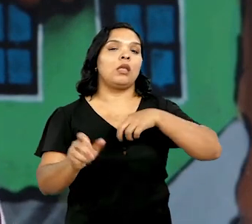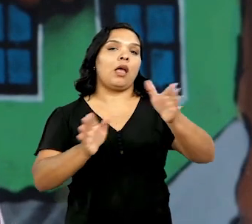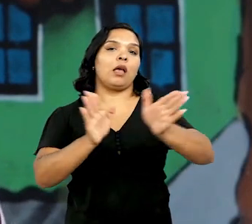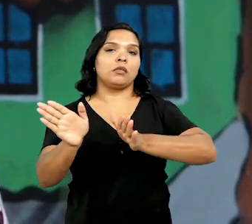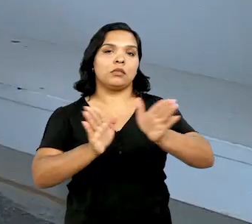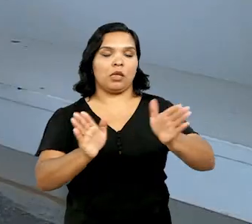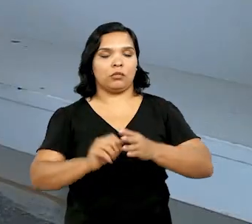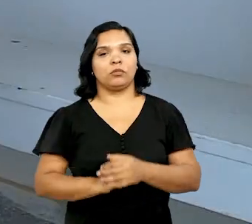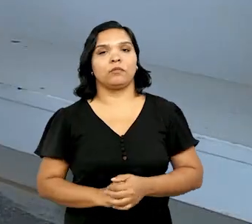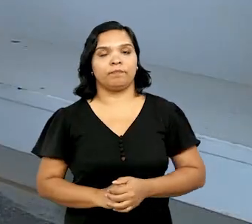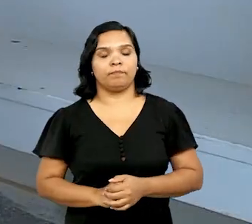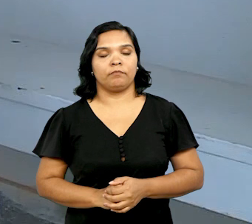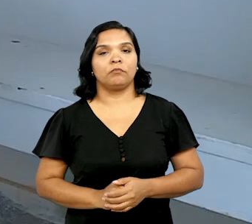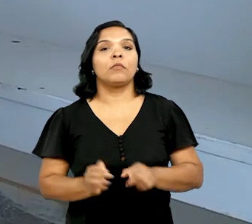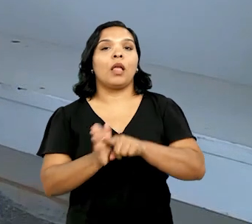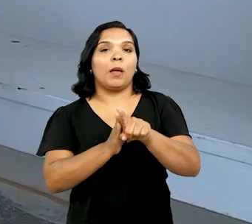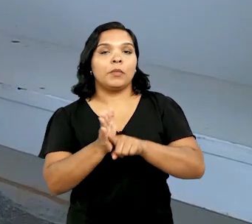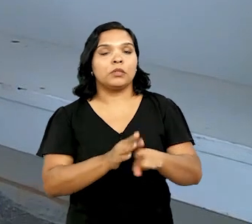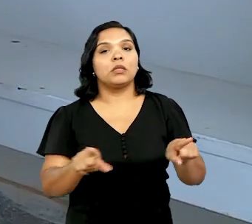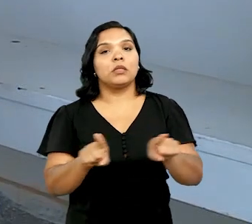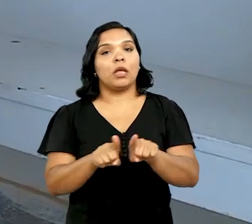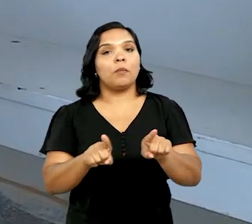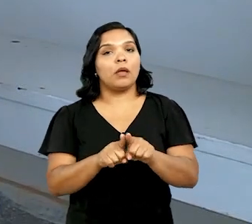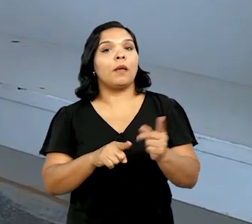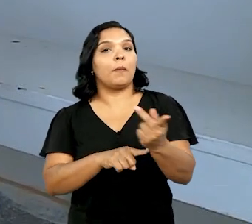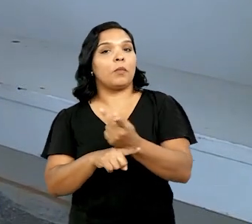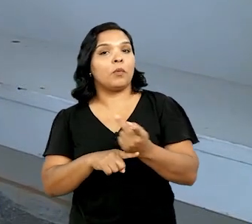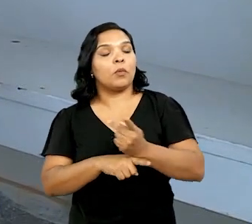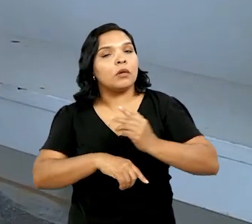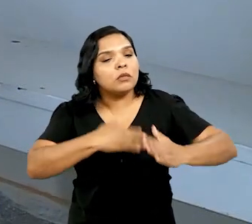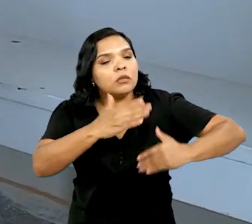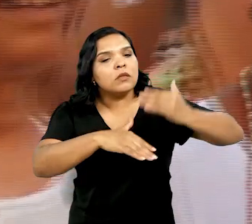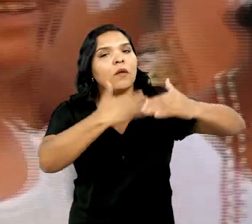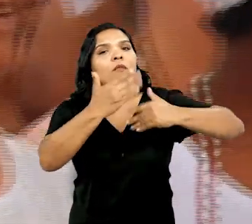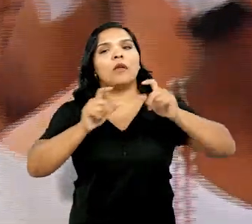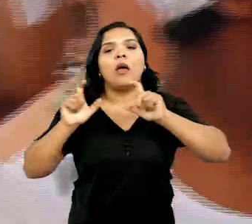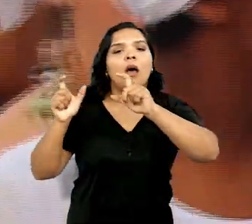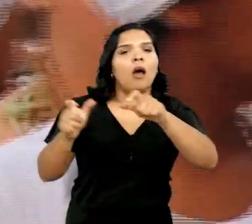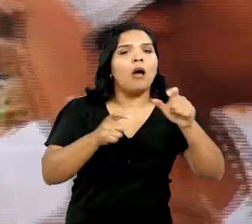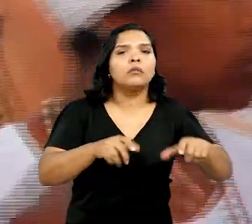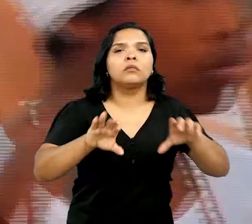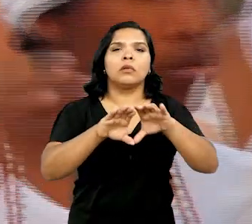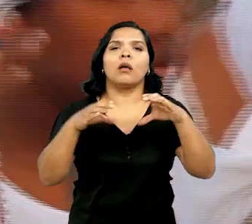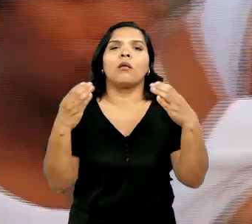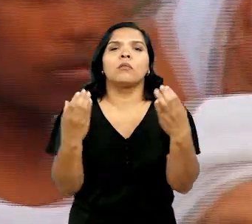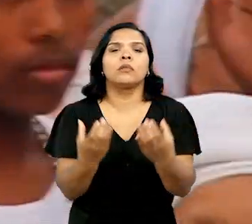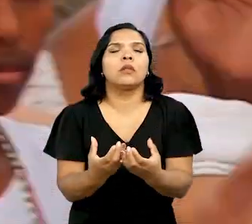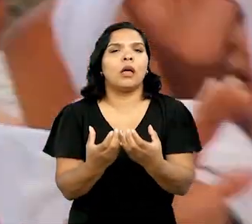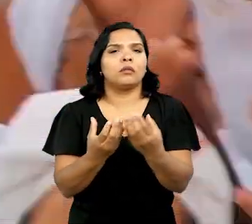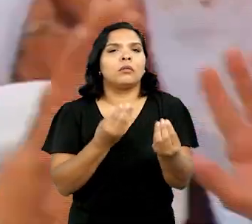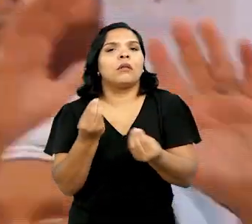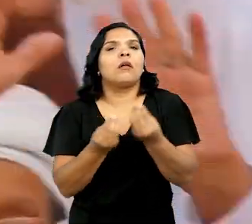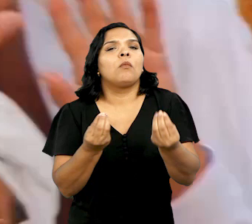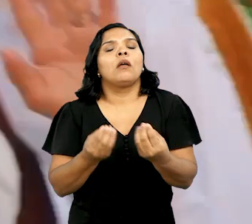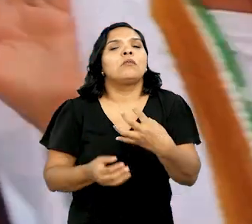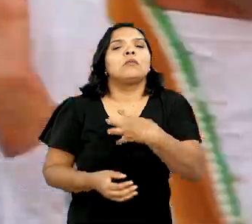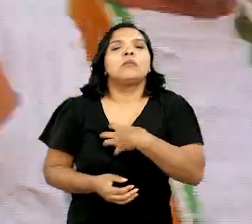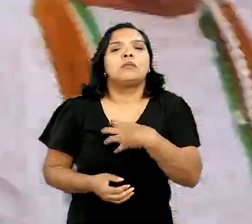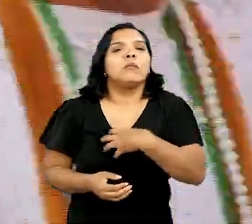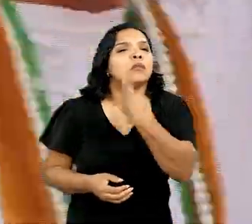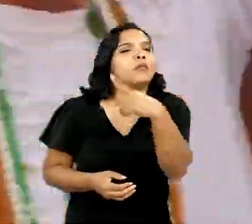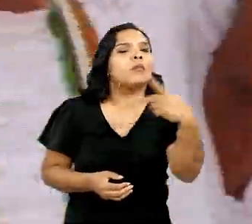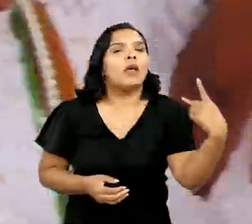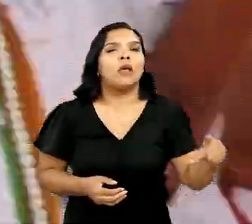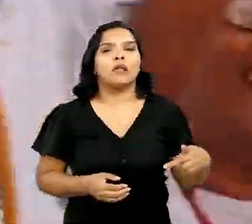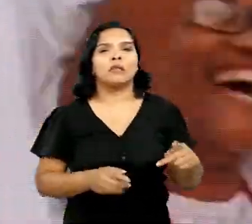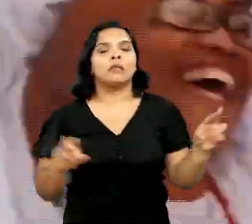ter acesso. A pesquisa também busca desenvolver onde estão essas comunidades para ver o sentimento